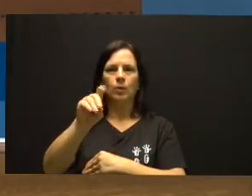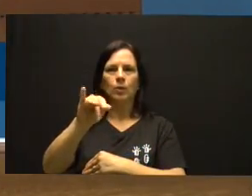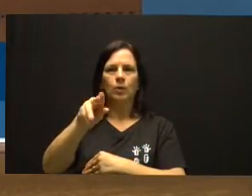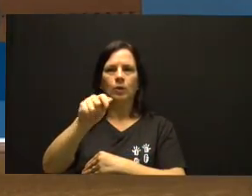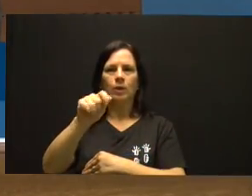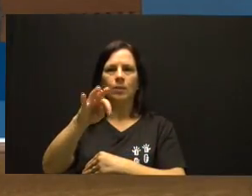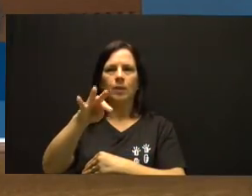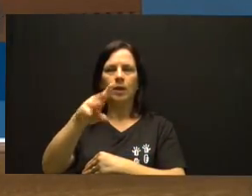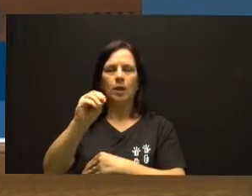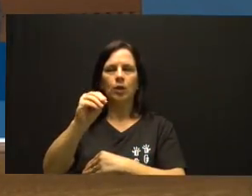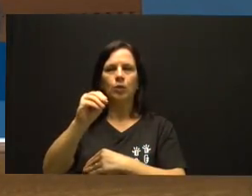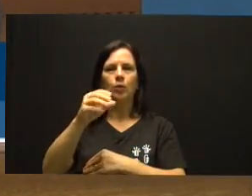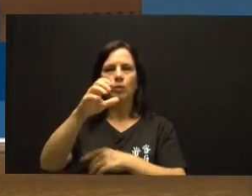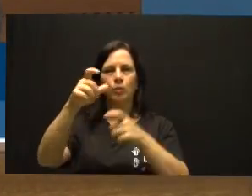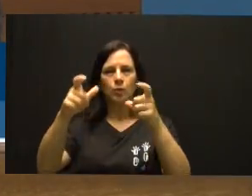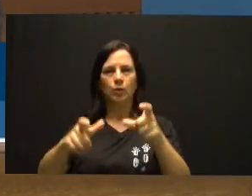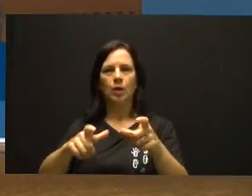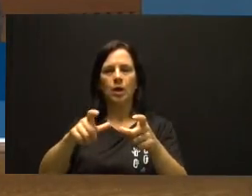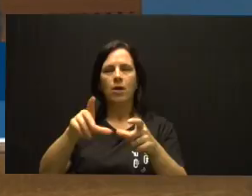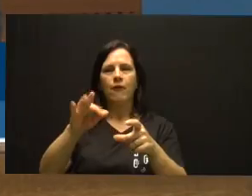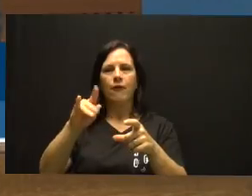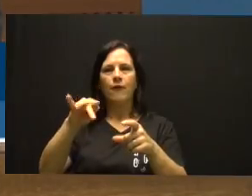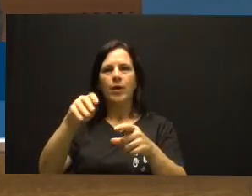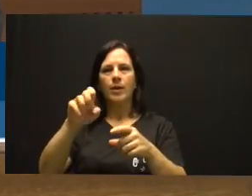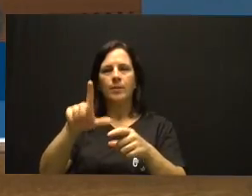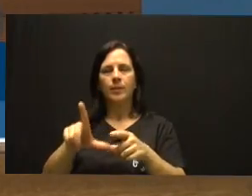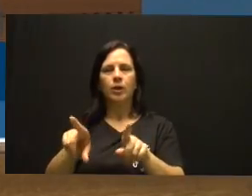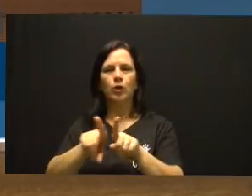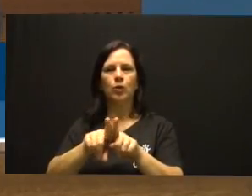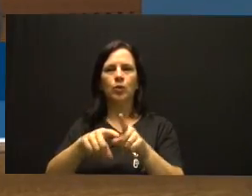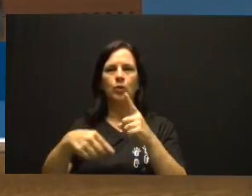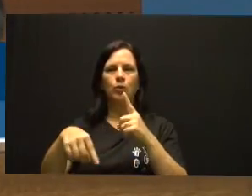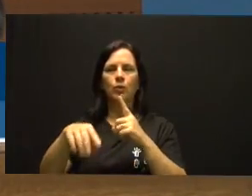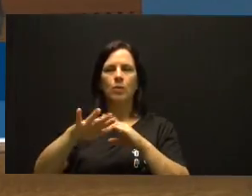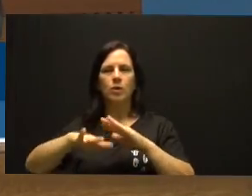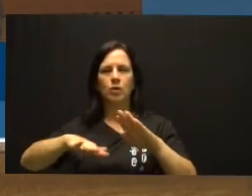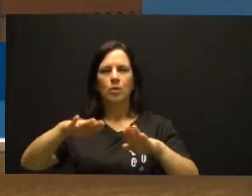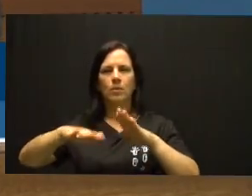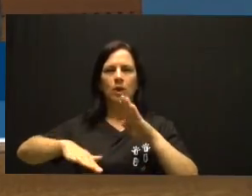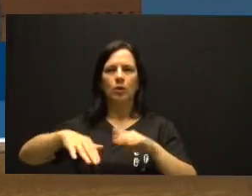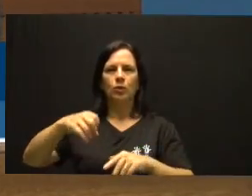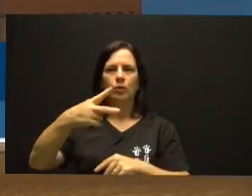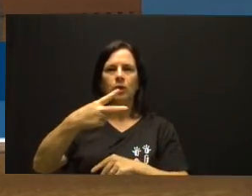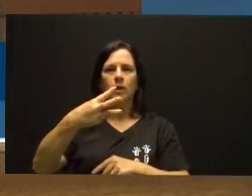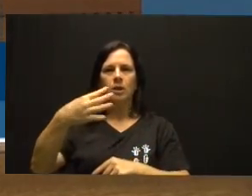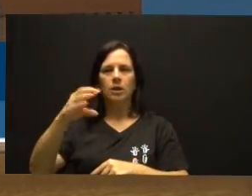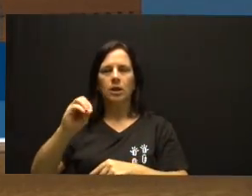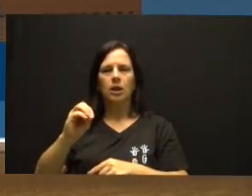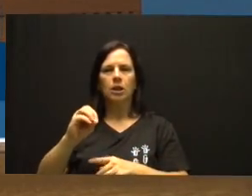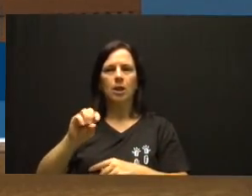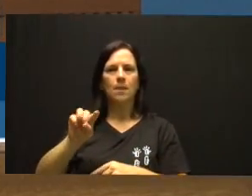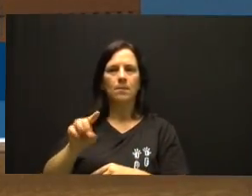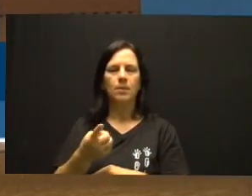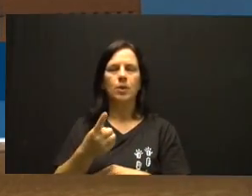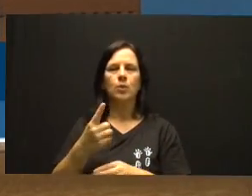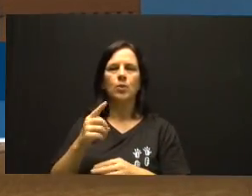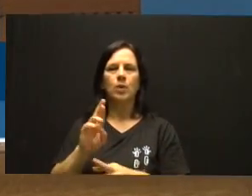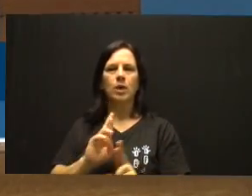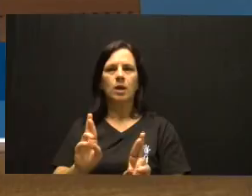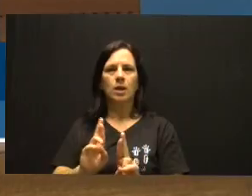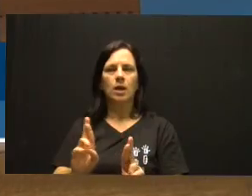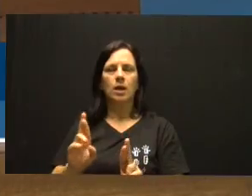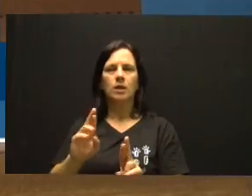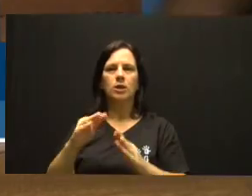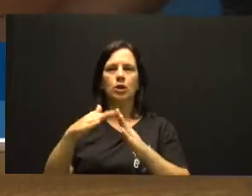Fabril. Reformada com aproximadamente R$230 mil de verba municipal anexa à escola estadual